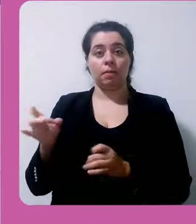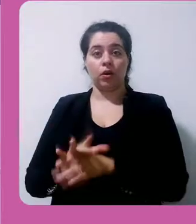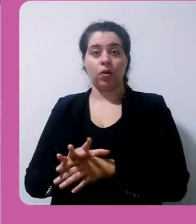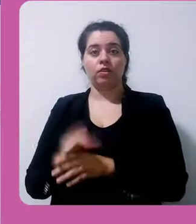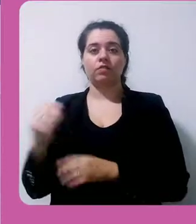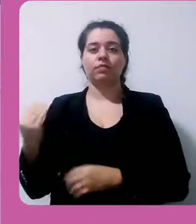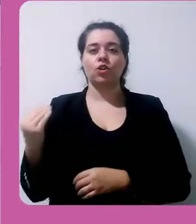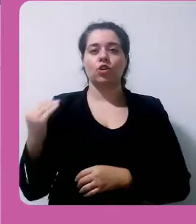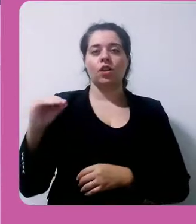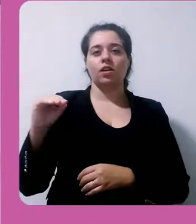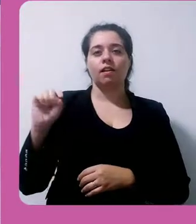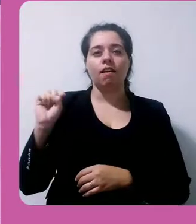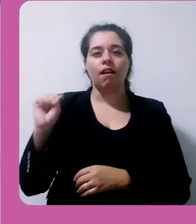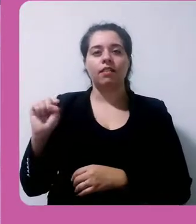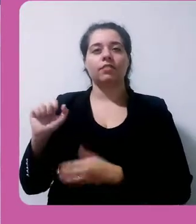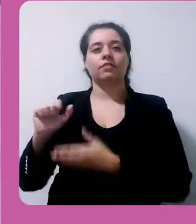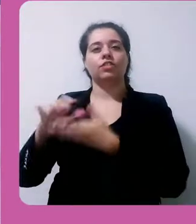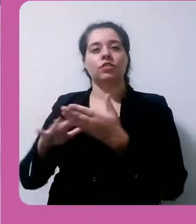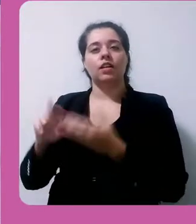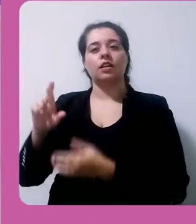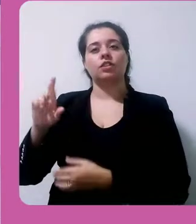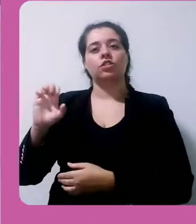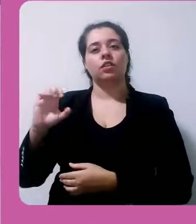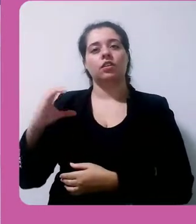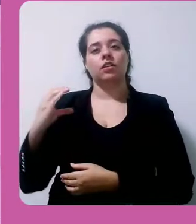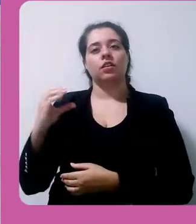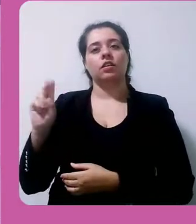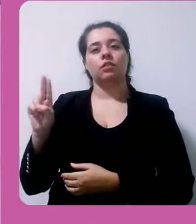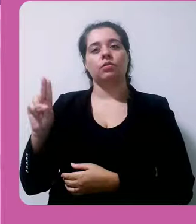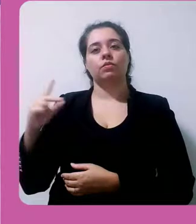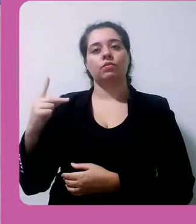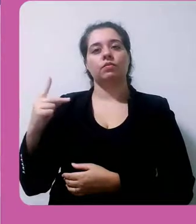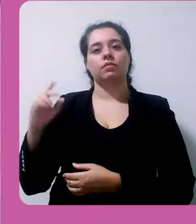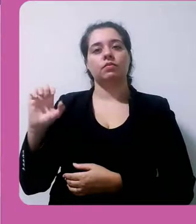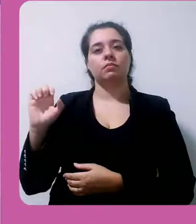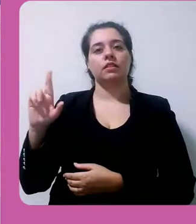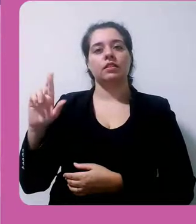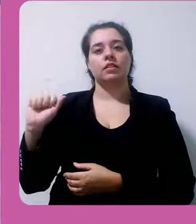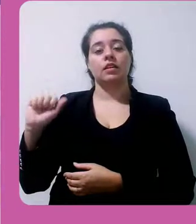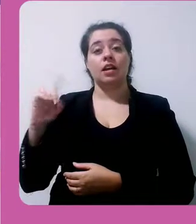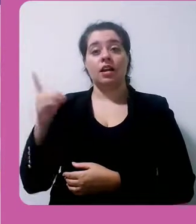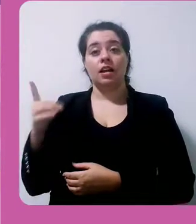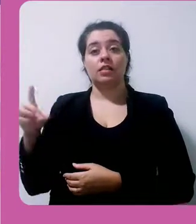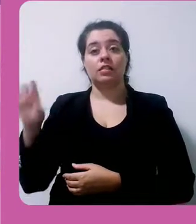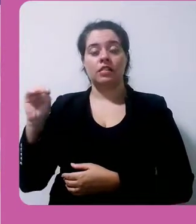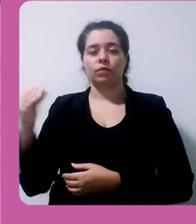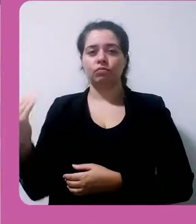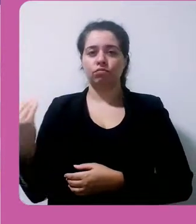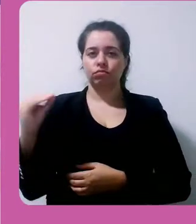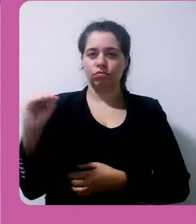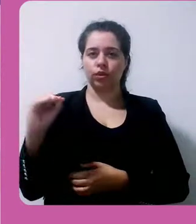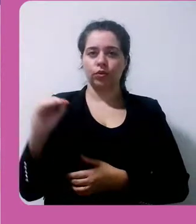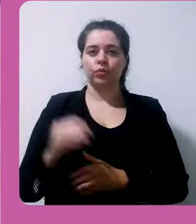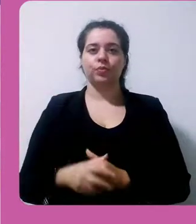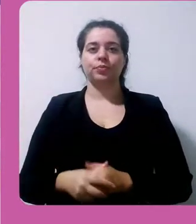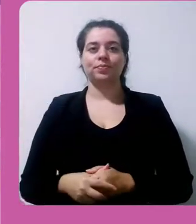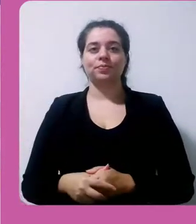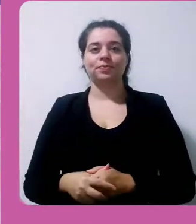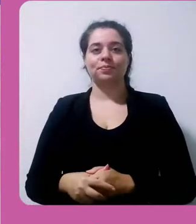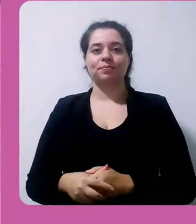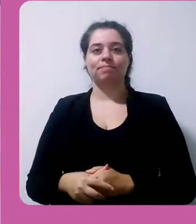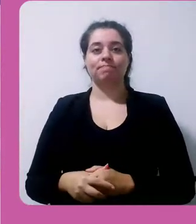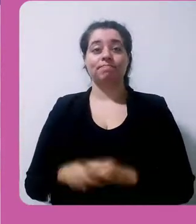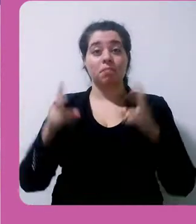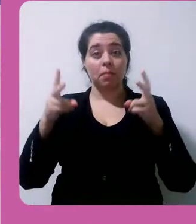atividade recuperação dentro da categoria recuperação. Então vejam, eu tenho